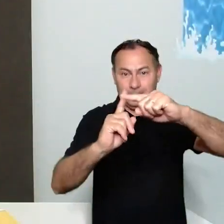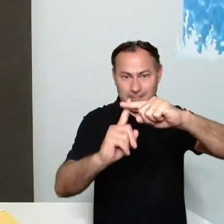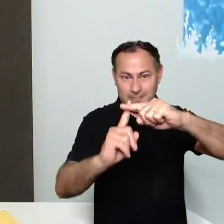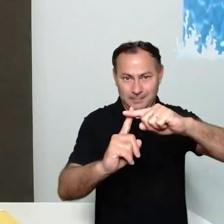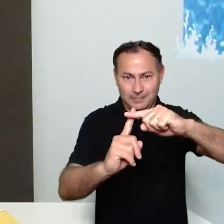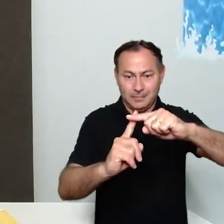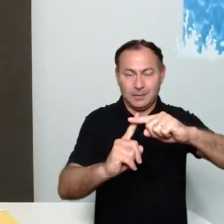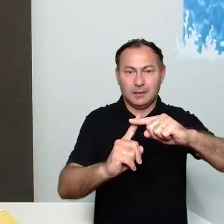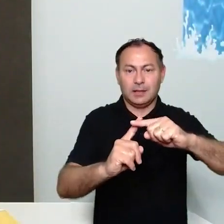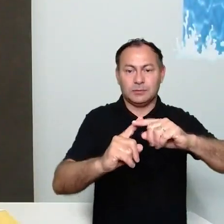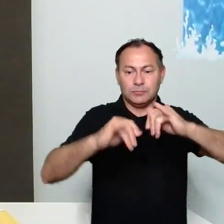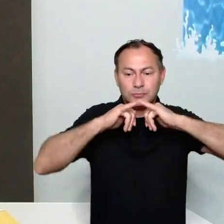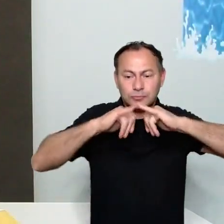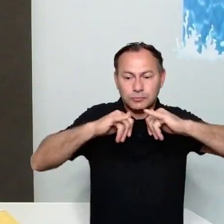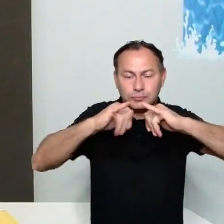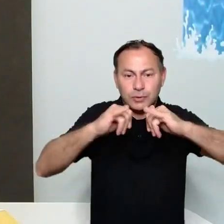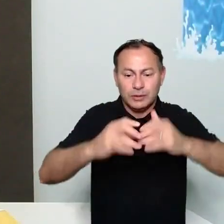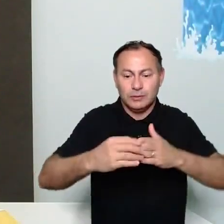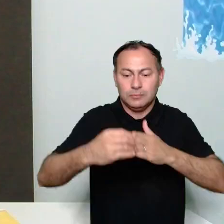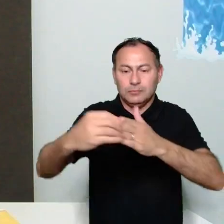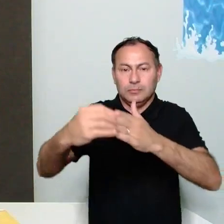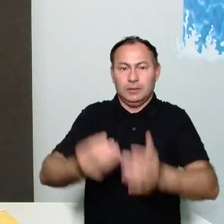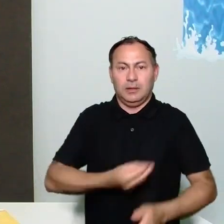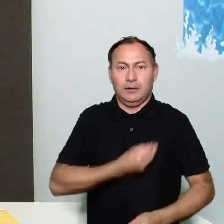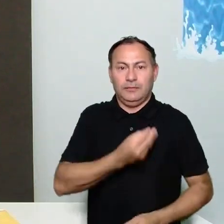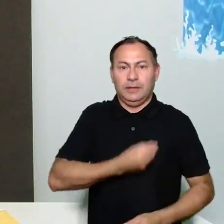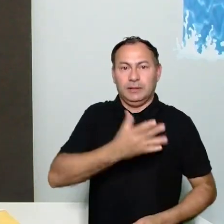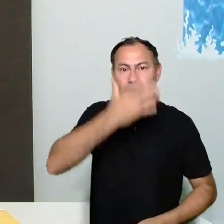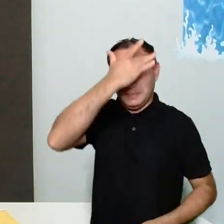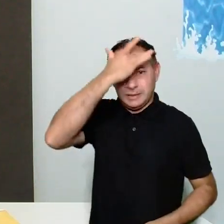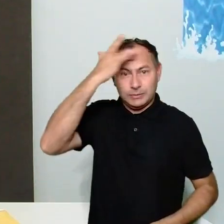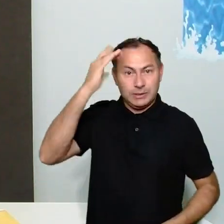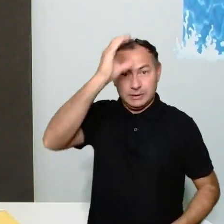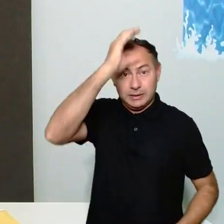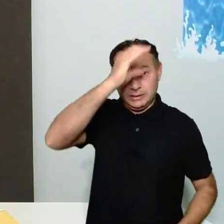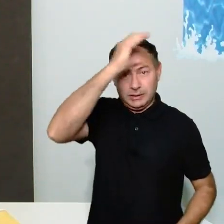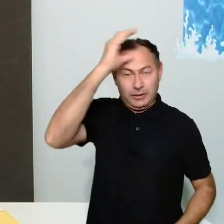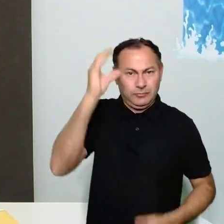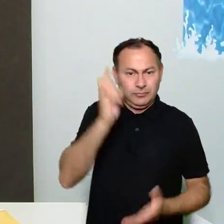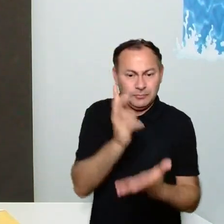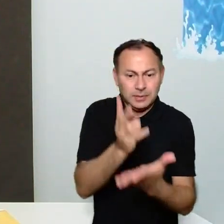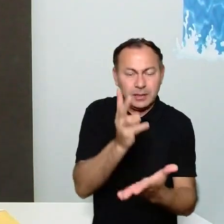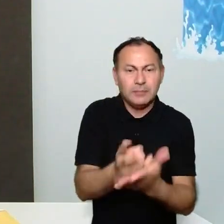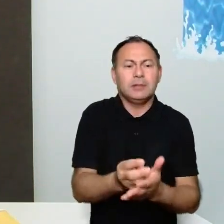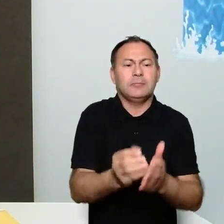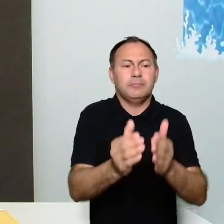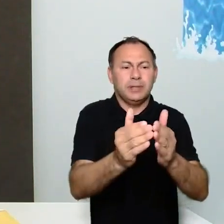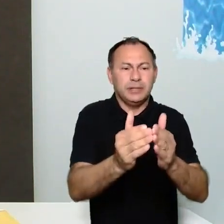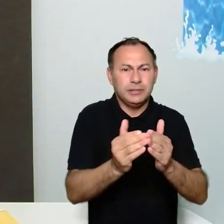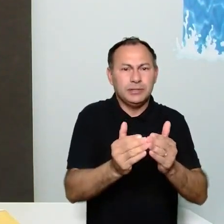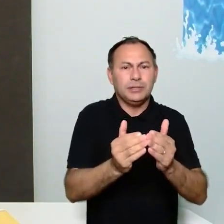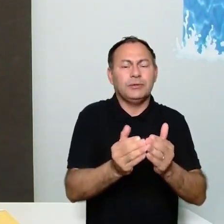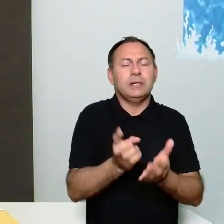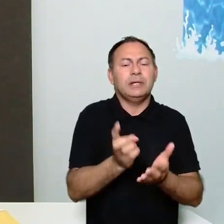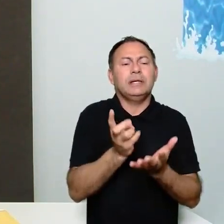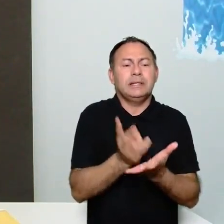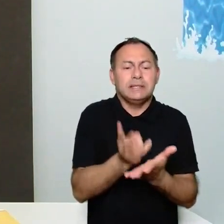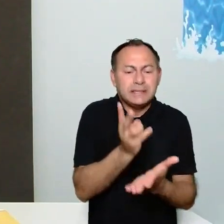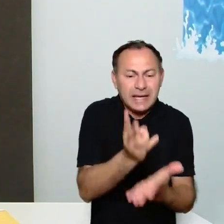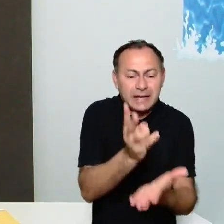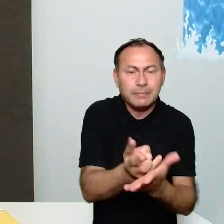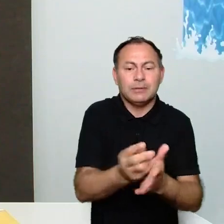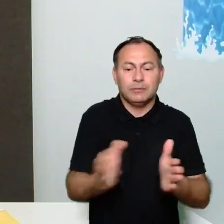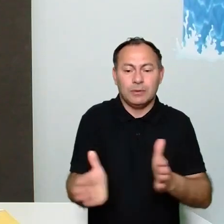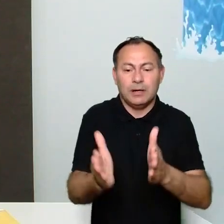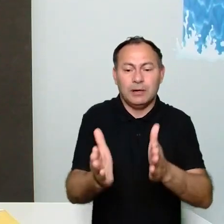Igreja, na sua pregação e condução da vida dos cristãos, sempre insistiu no caminho comum